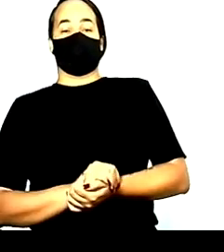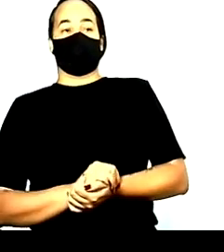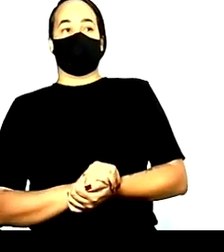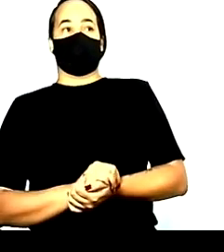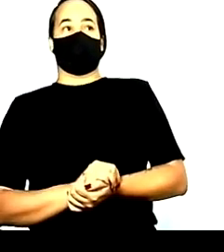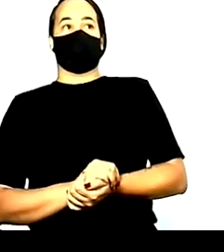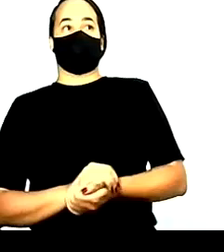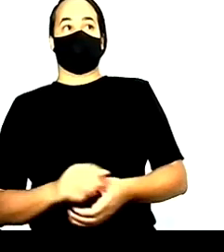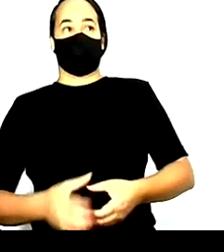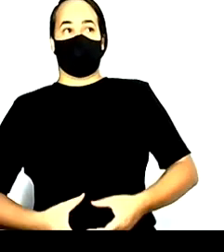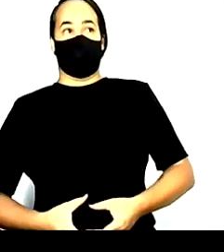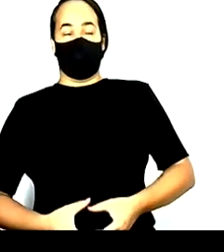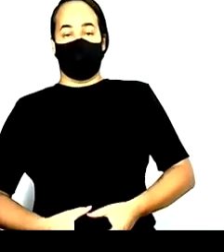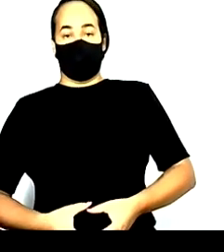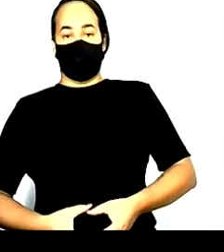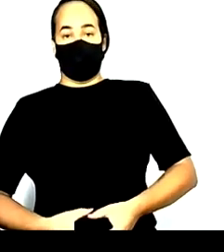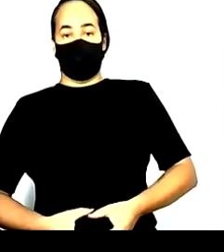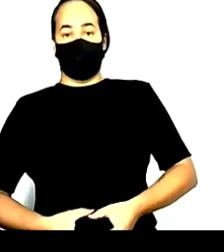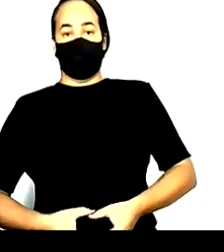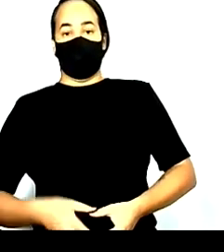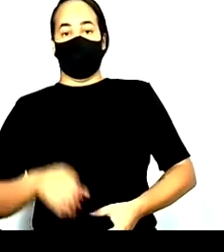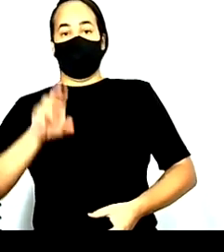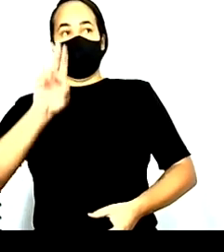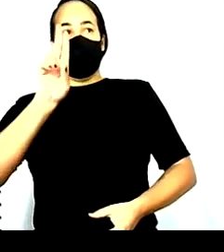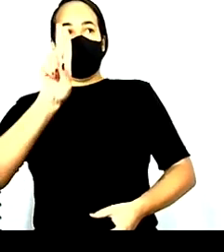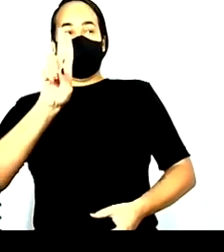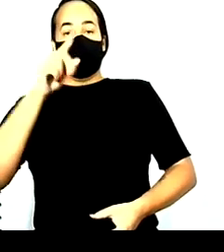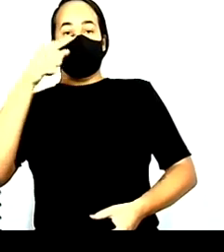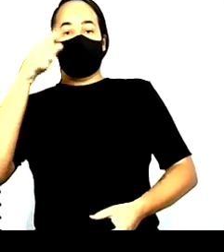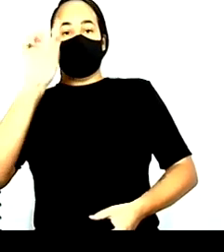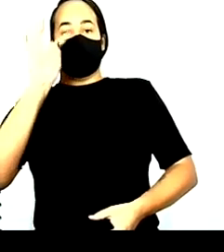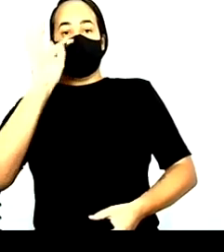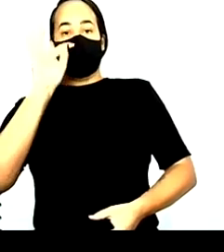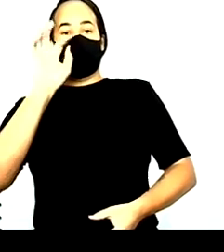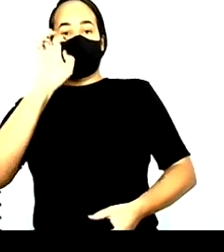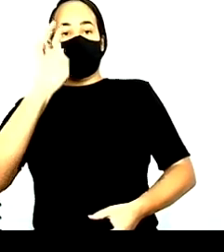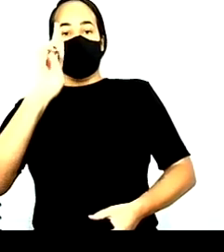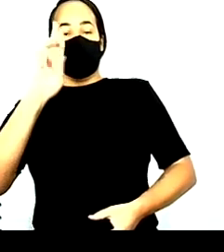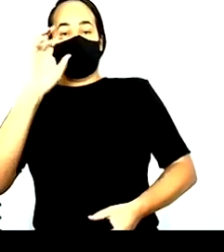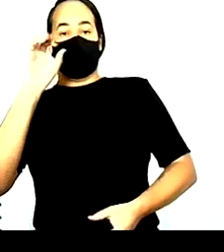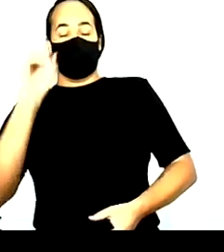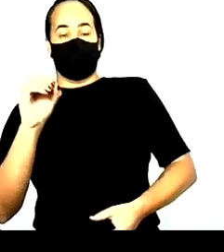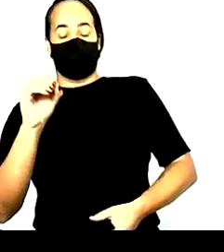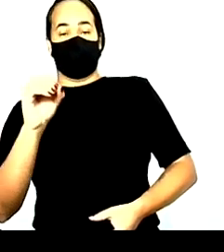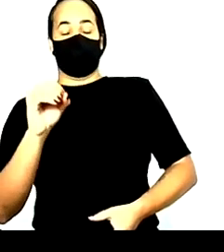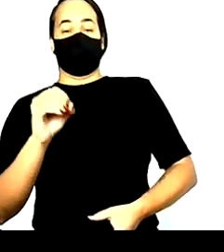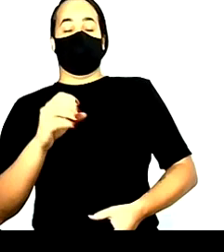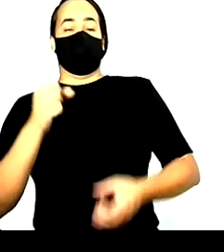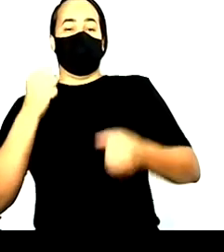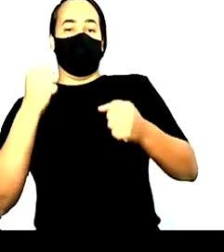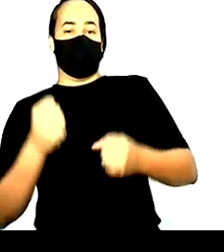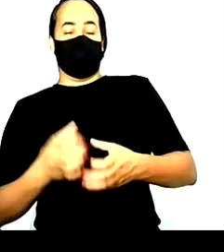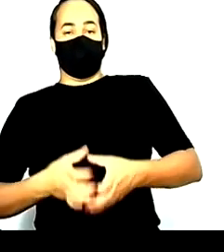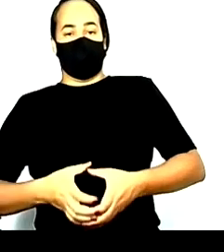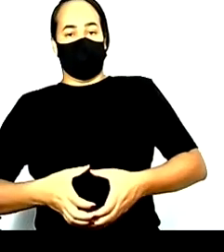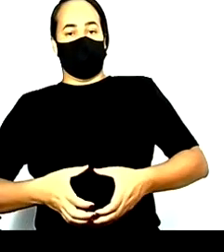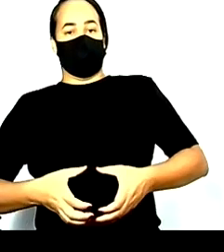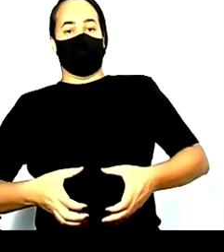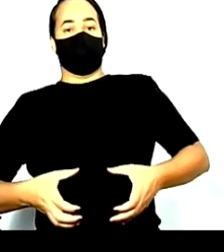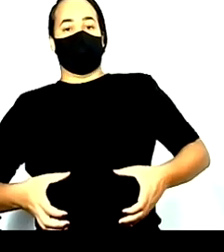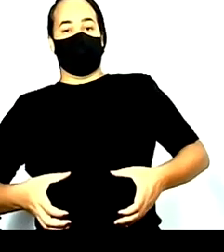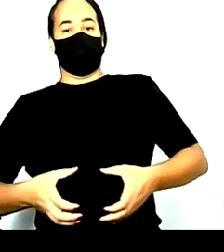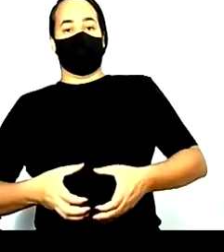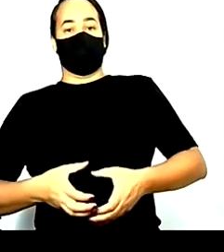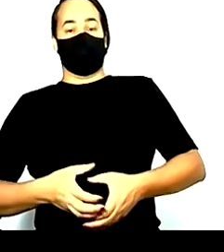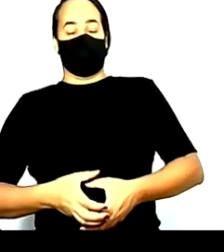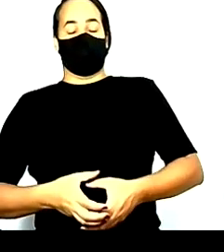O útero. O útero é um órgão muscular oco de grande elasticidade, de tamanho e forma semelhante